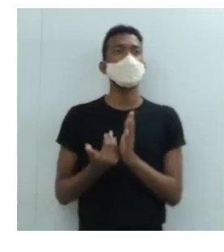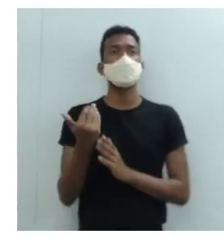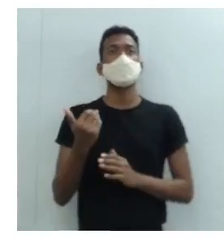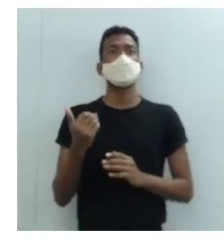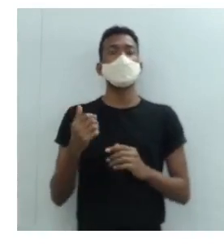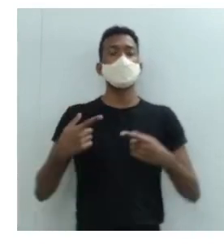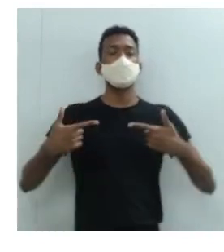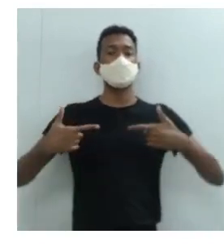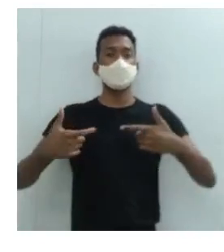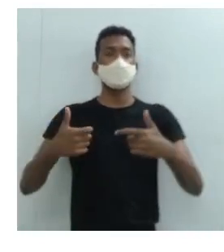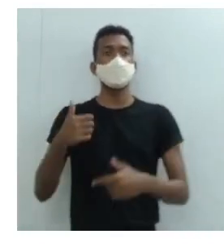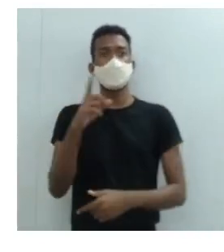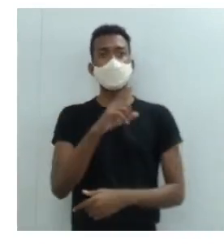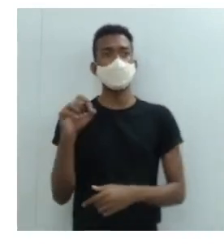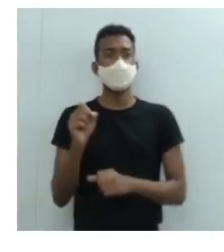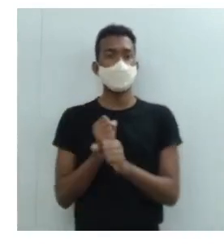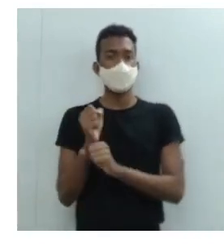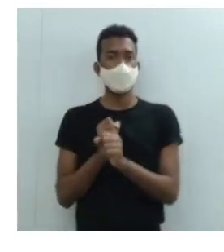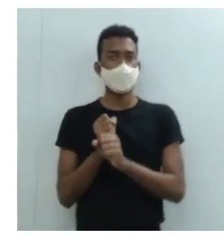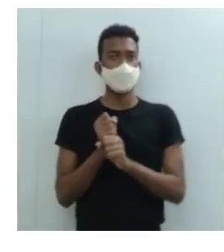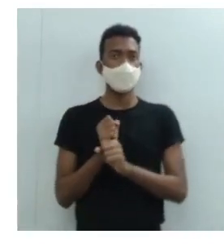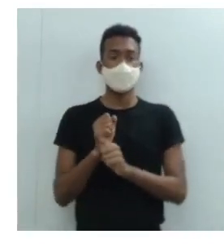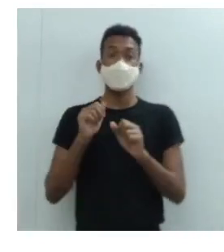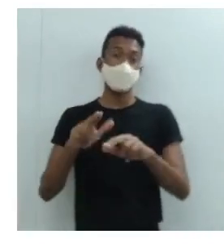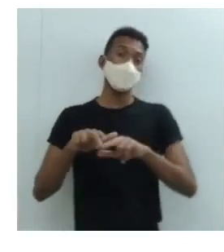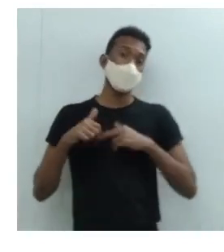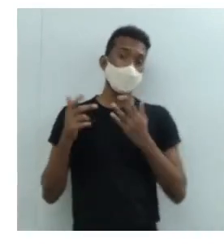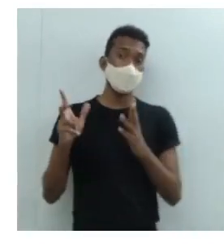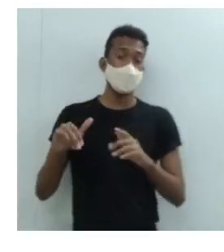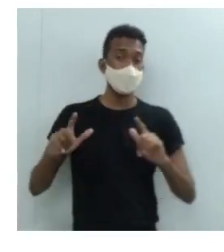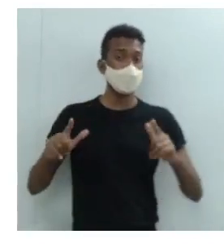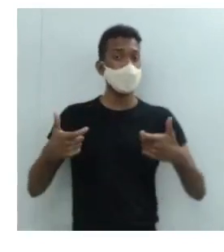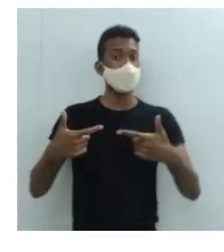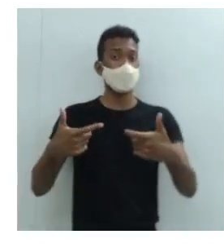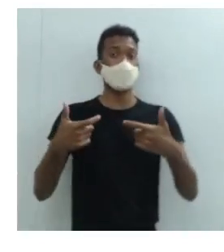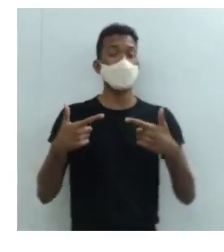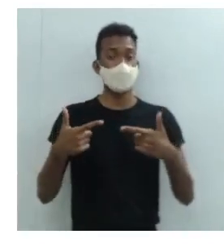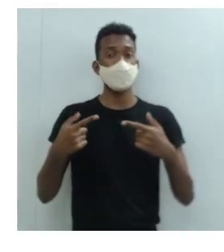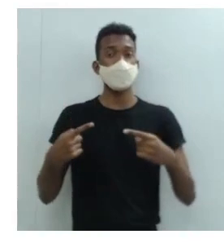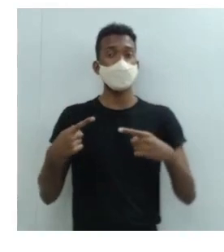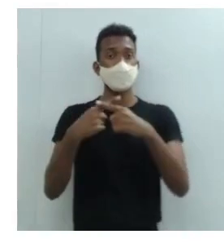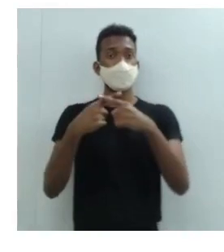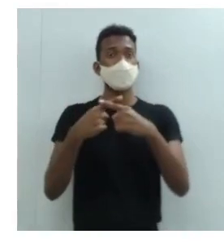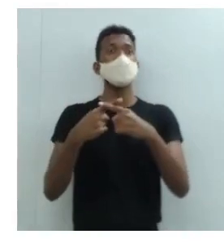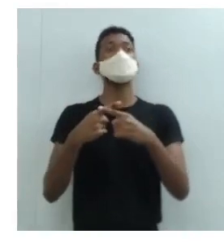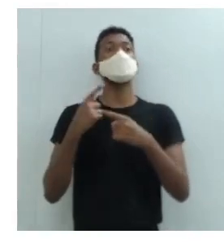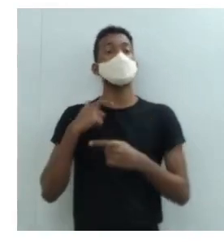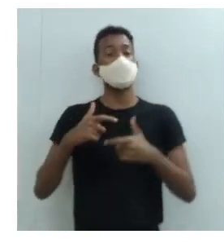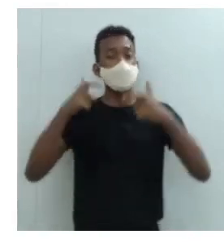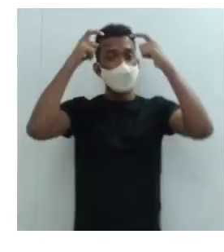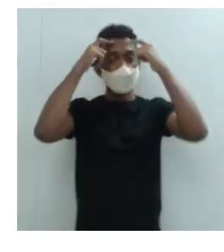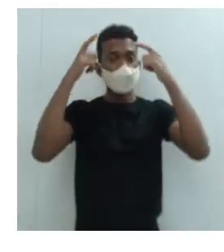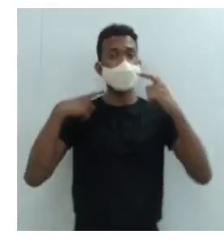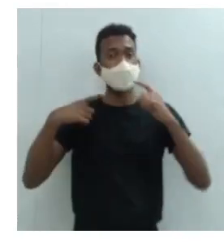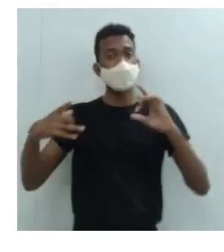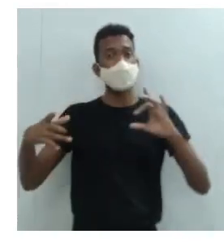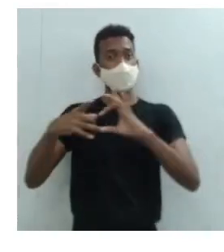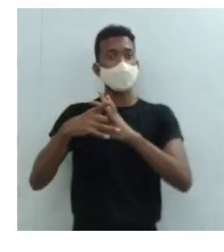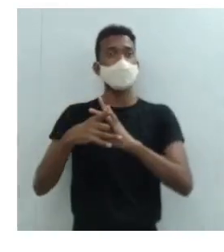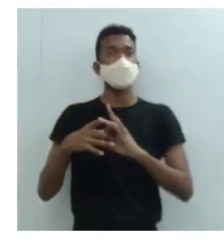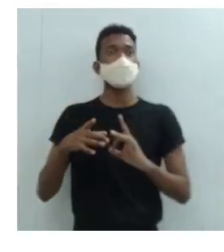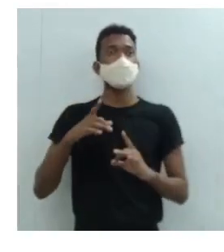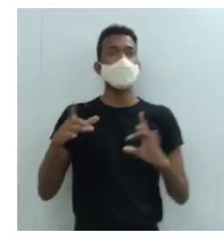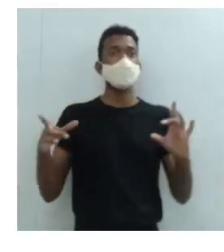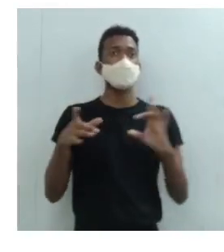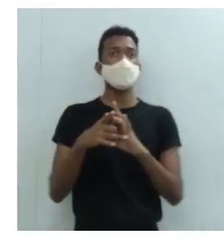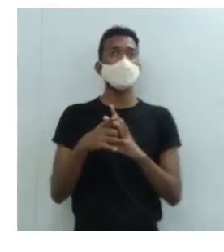100 Anos. Ou seja, para vencer o conflito, o rei fez aliança, ou